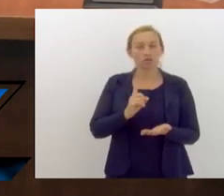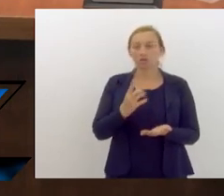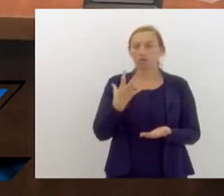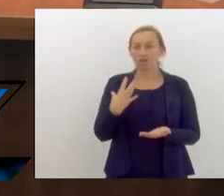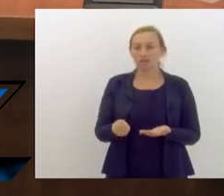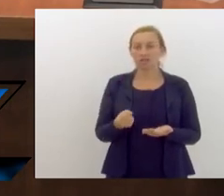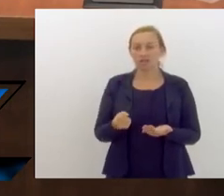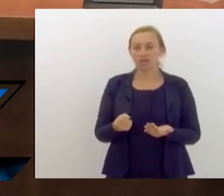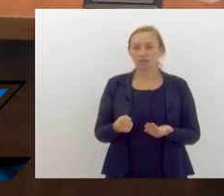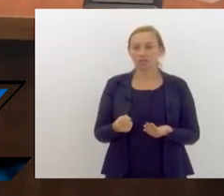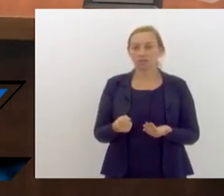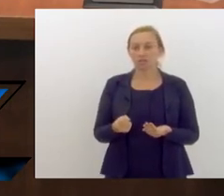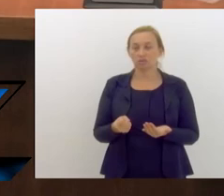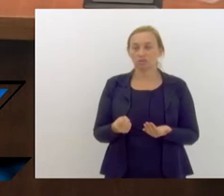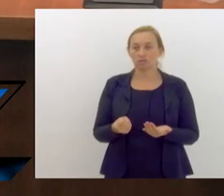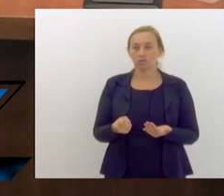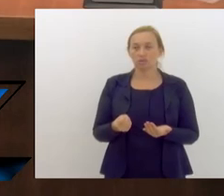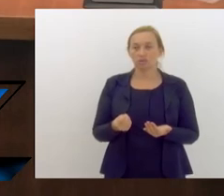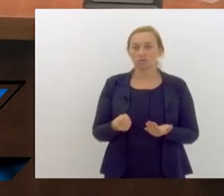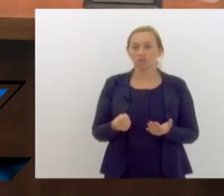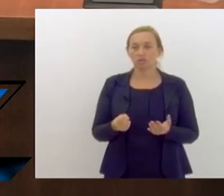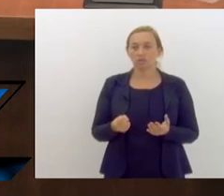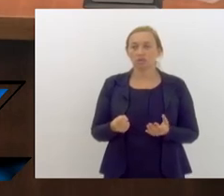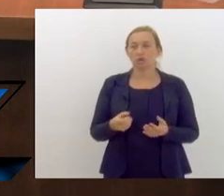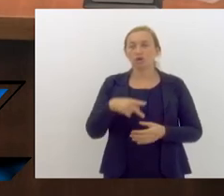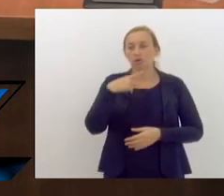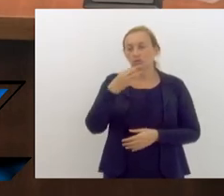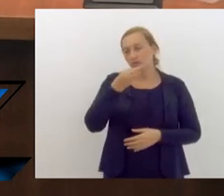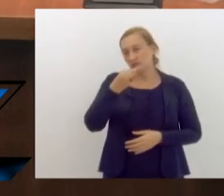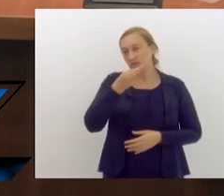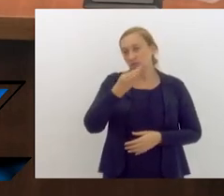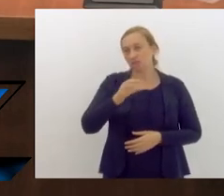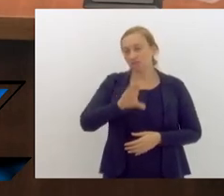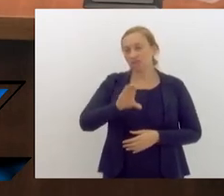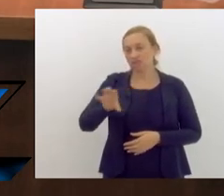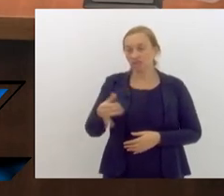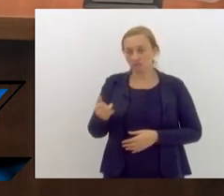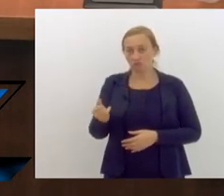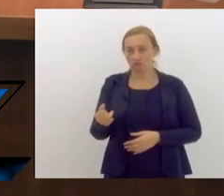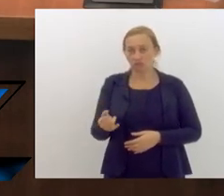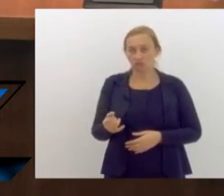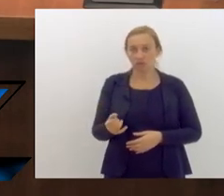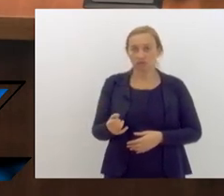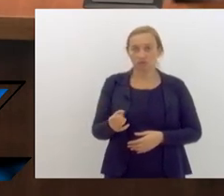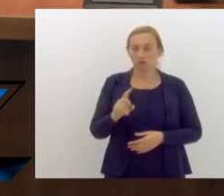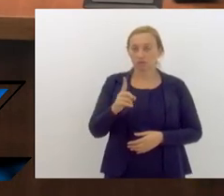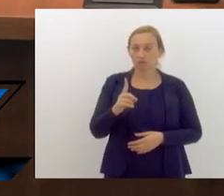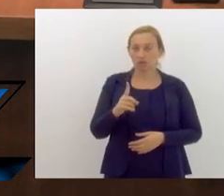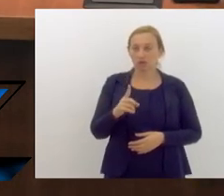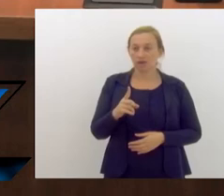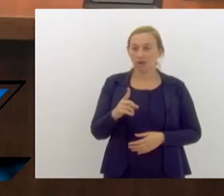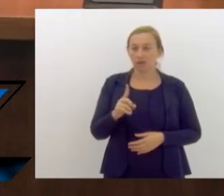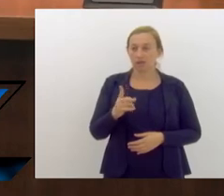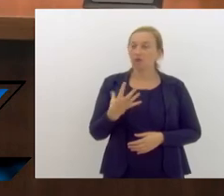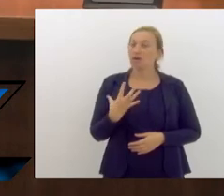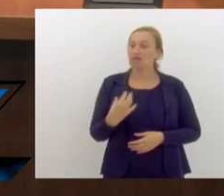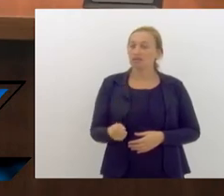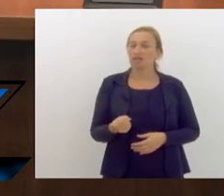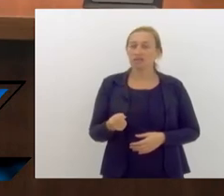parecer da comissão de constância Justiça não é desconsideração ao doutor Serginho